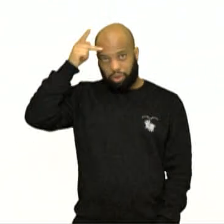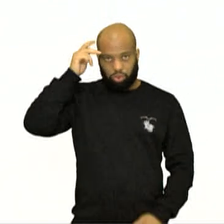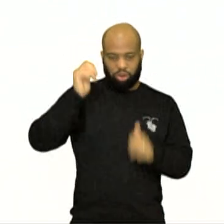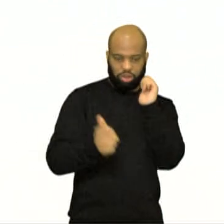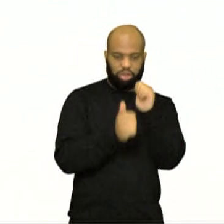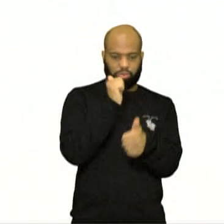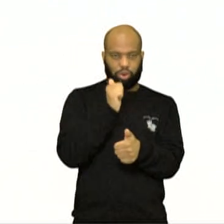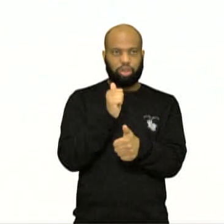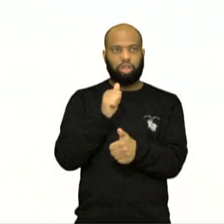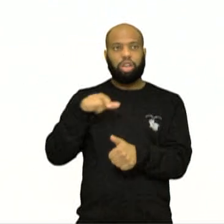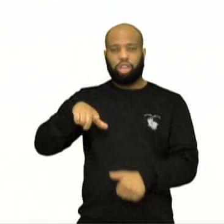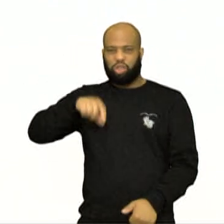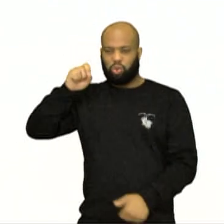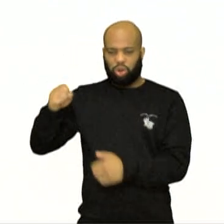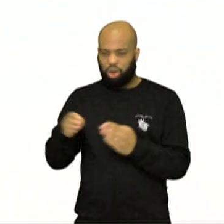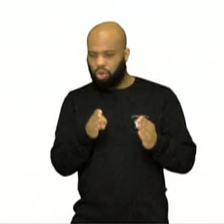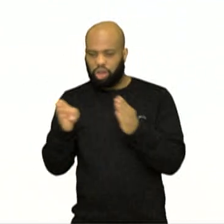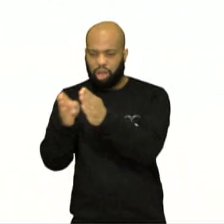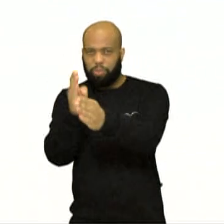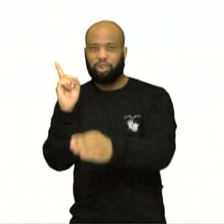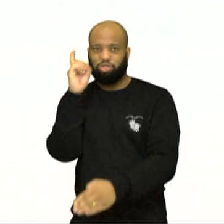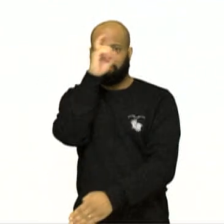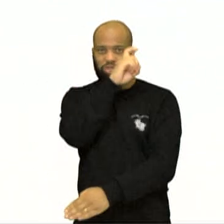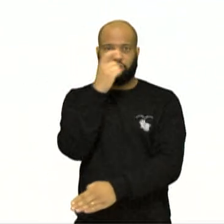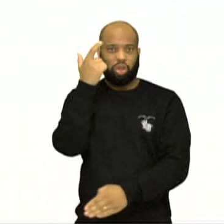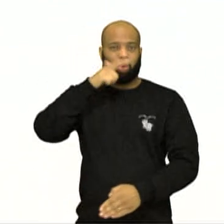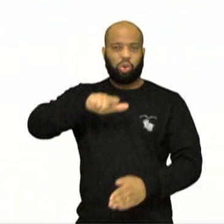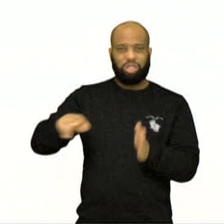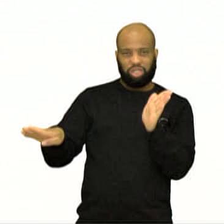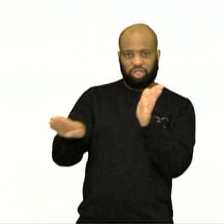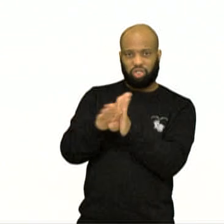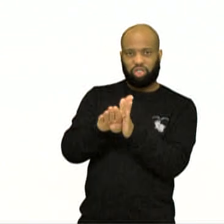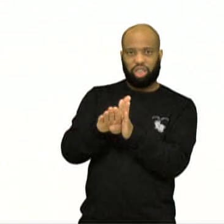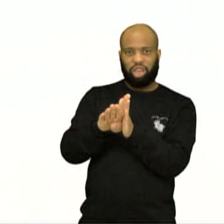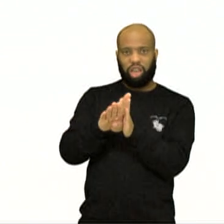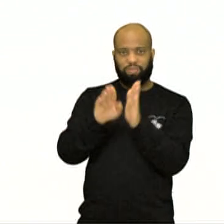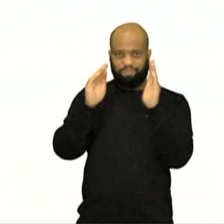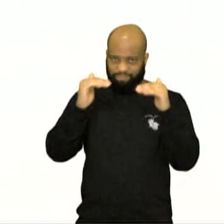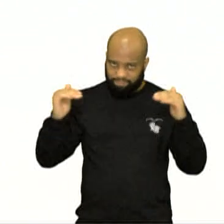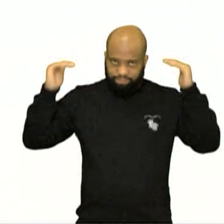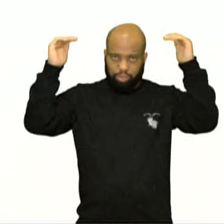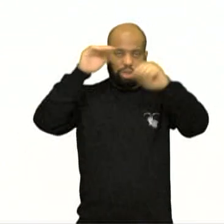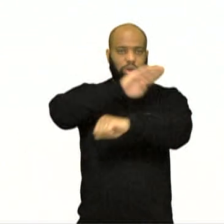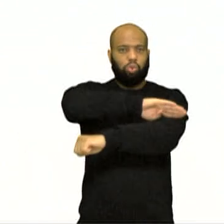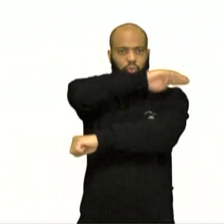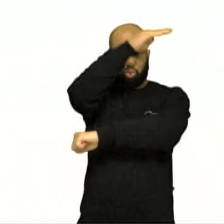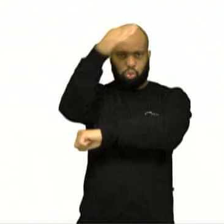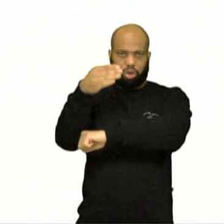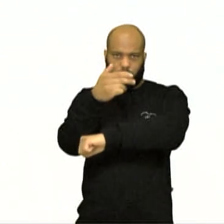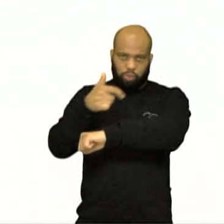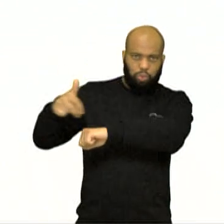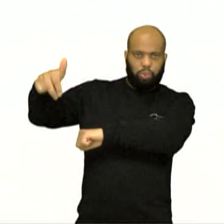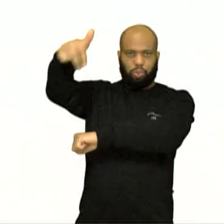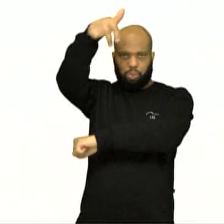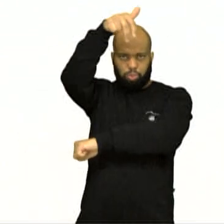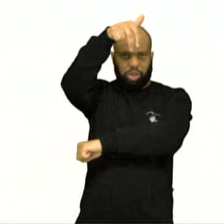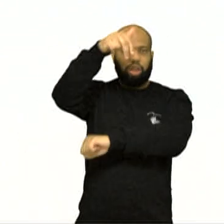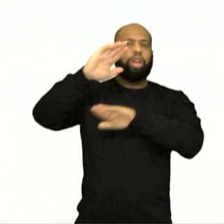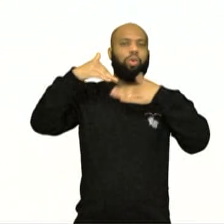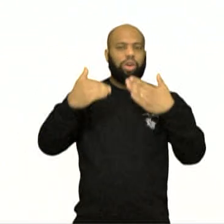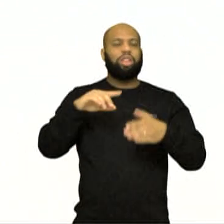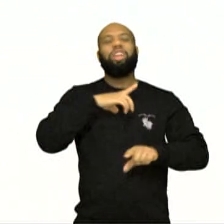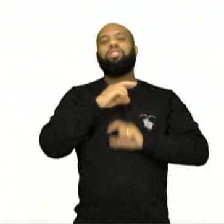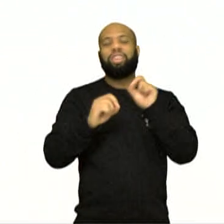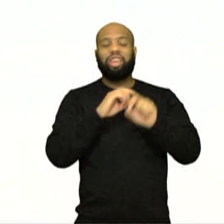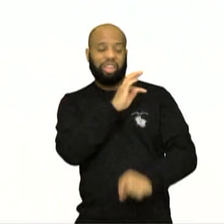mais difíceis para chegar ao topo das cordilheiras. Para conquistar esses feitos, foram desenvolvidas técnicas e